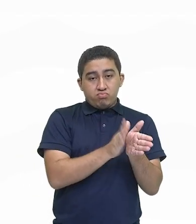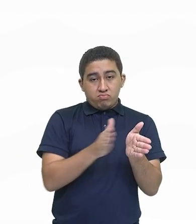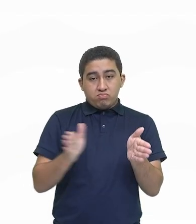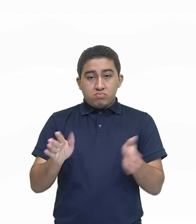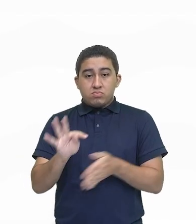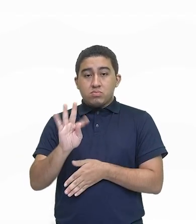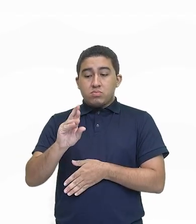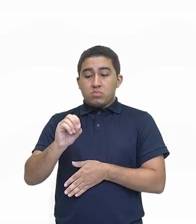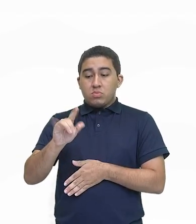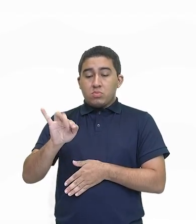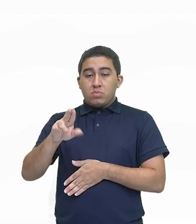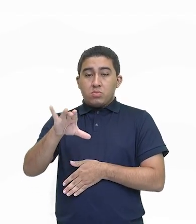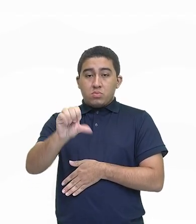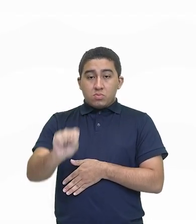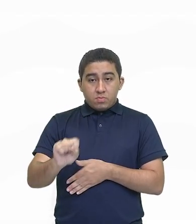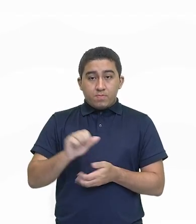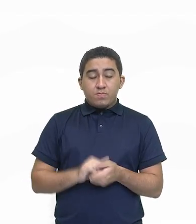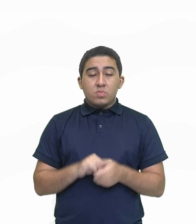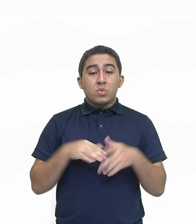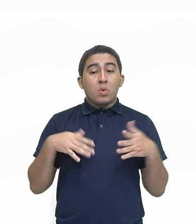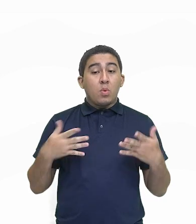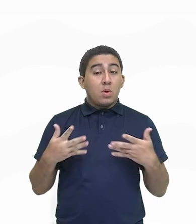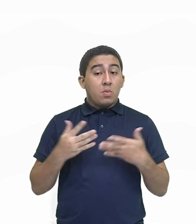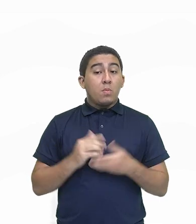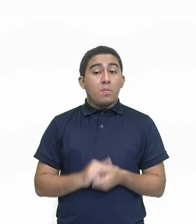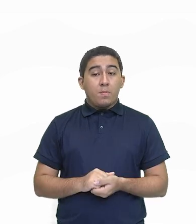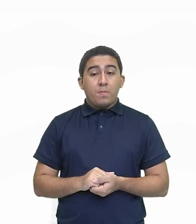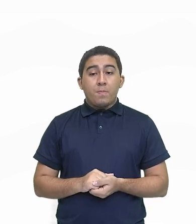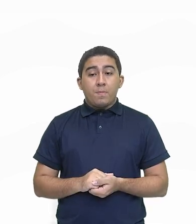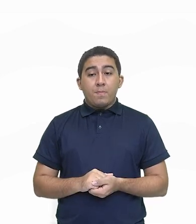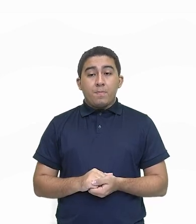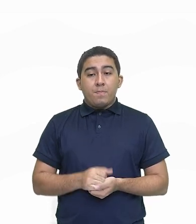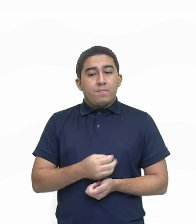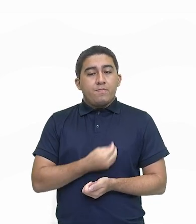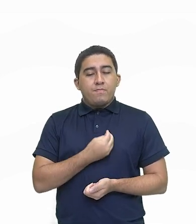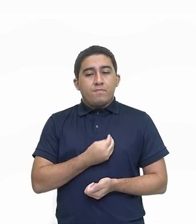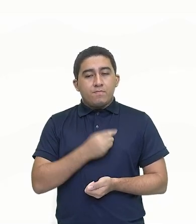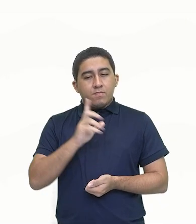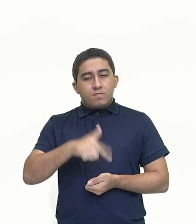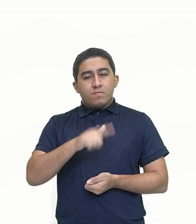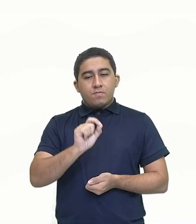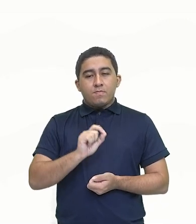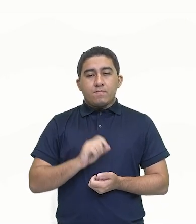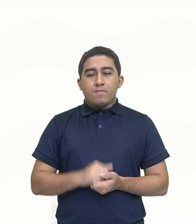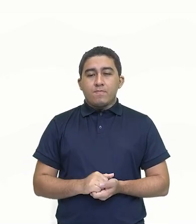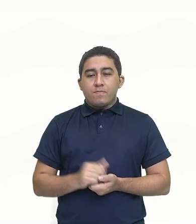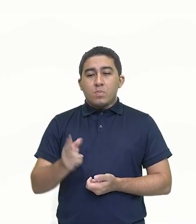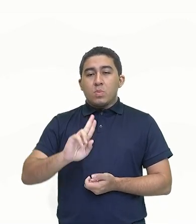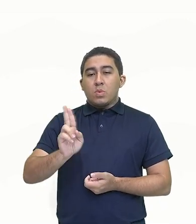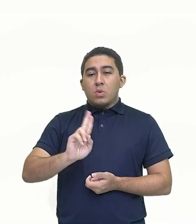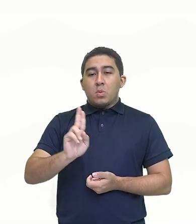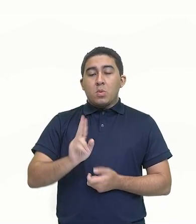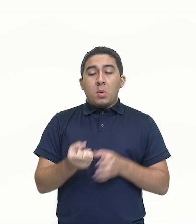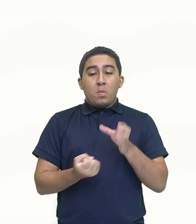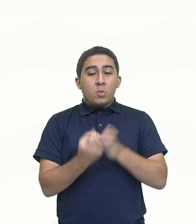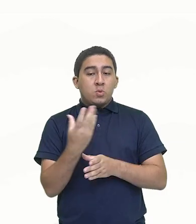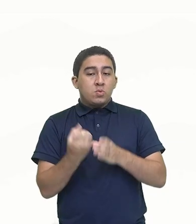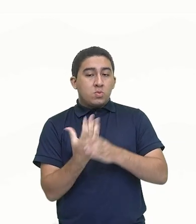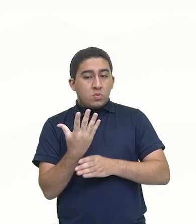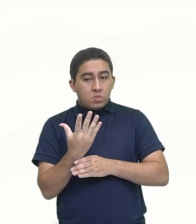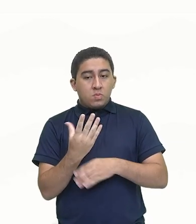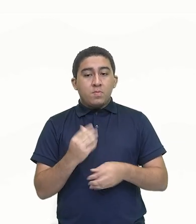tróficos. E esses níveis tróficos são os seres vivos, que são chamados de